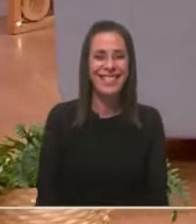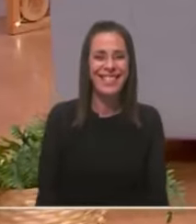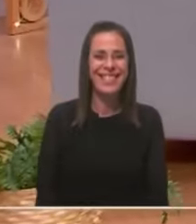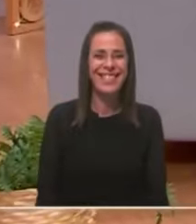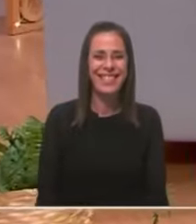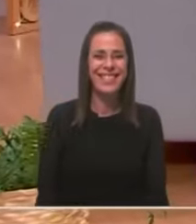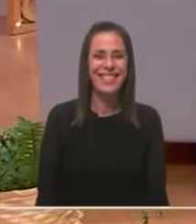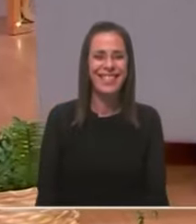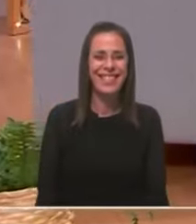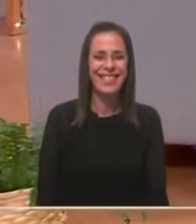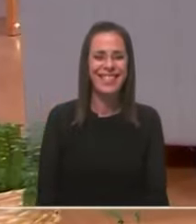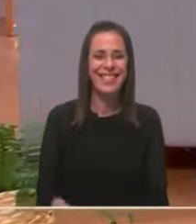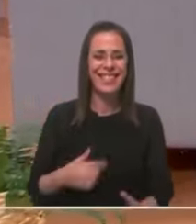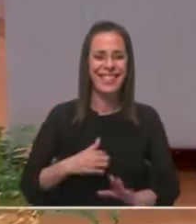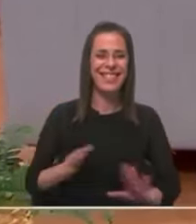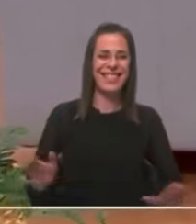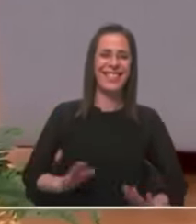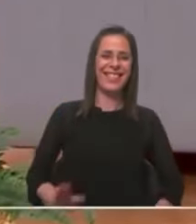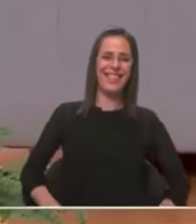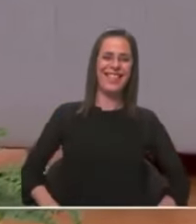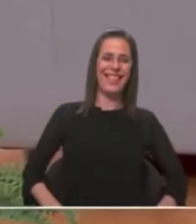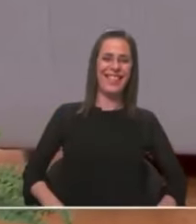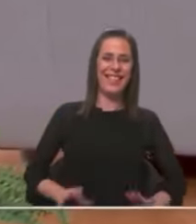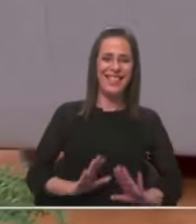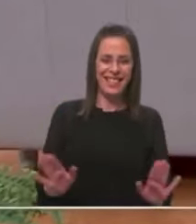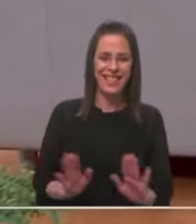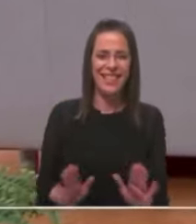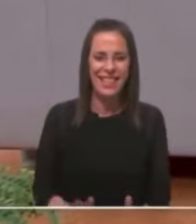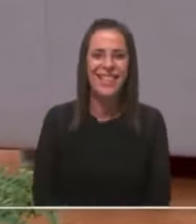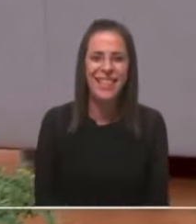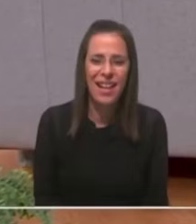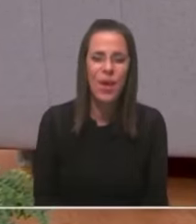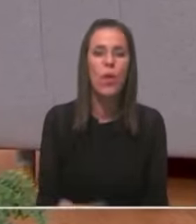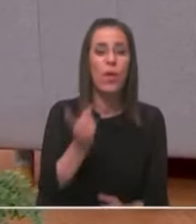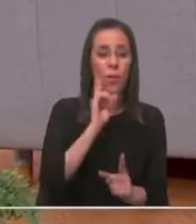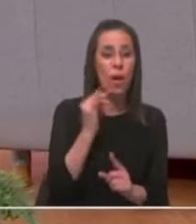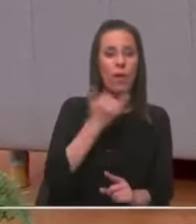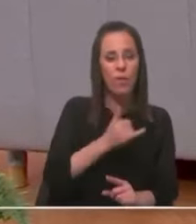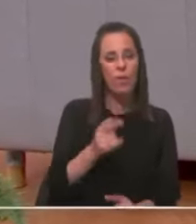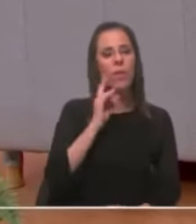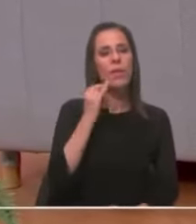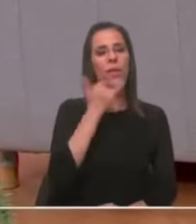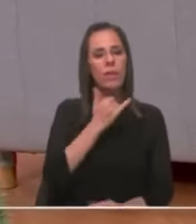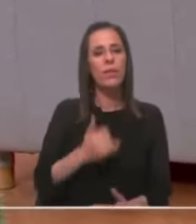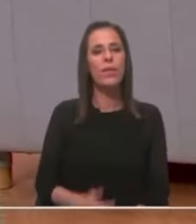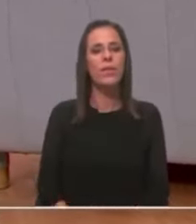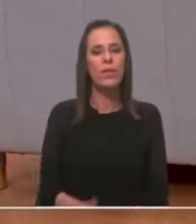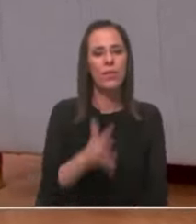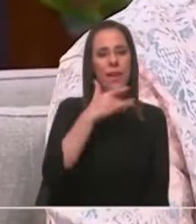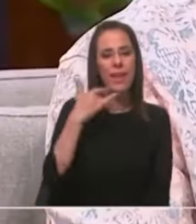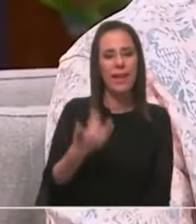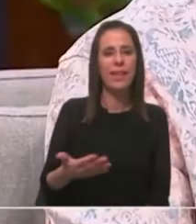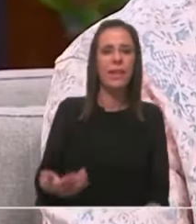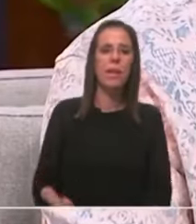Olha, já estou a ser, atenção. Já estou a ser. E como é que foi um dia feliz este? Foi um dia engraçado.